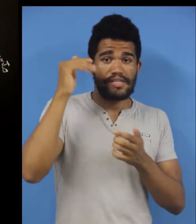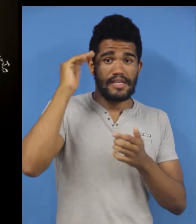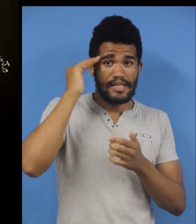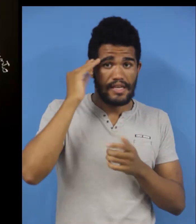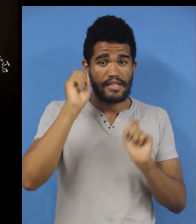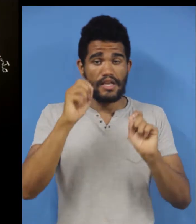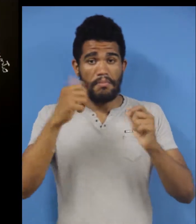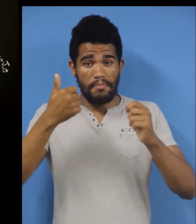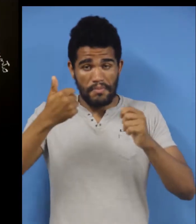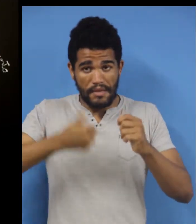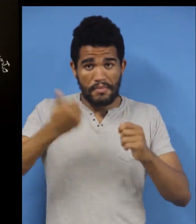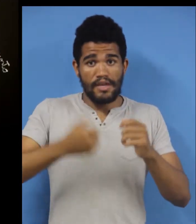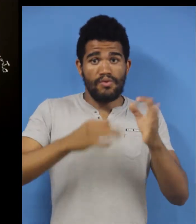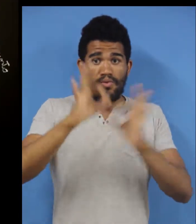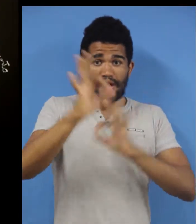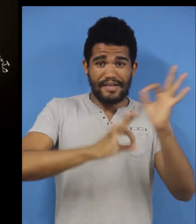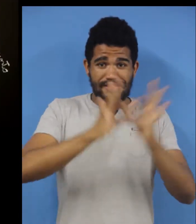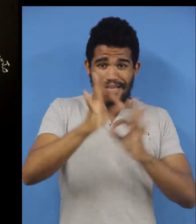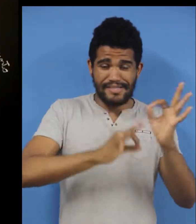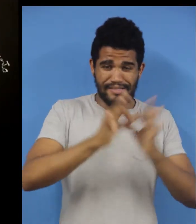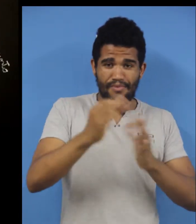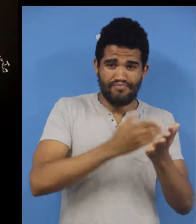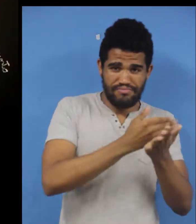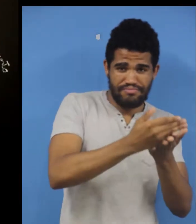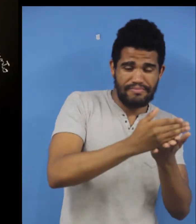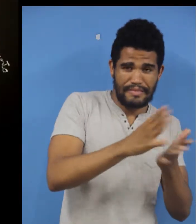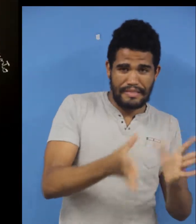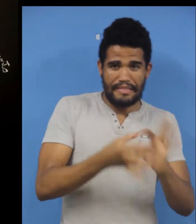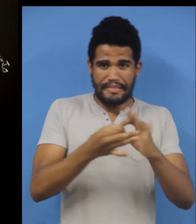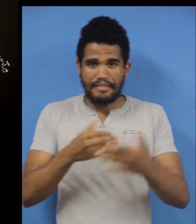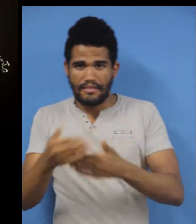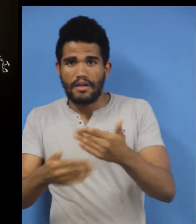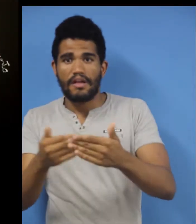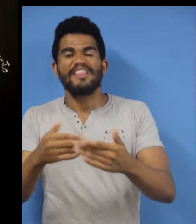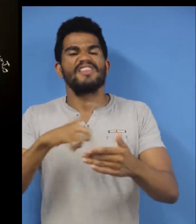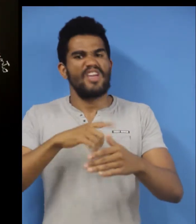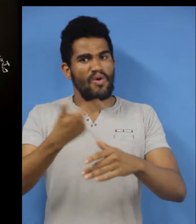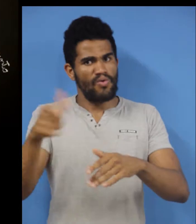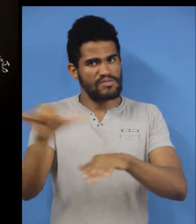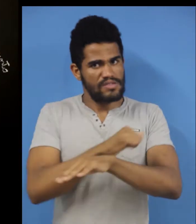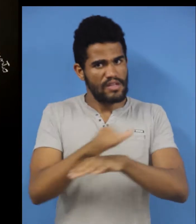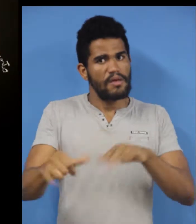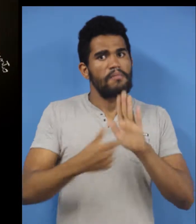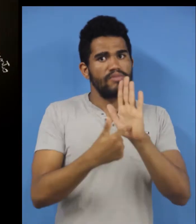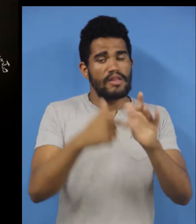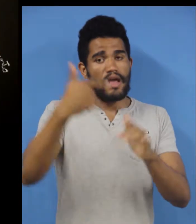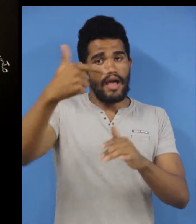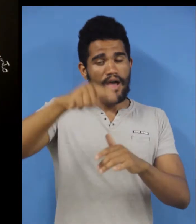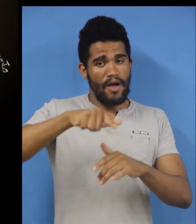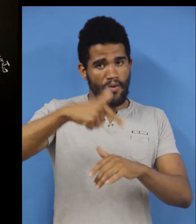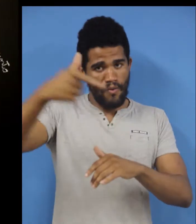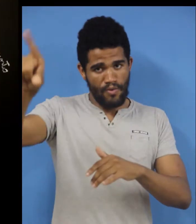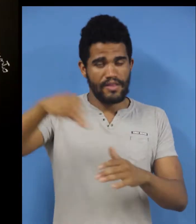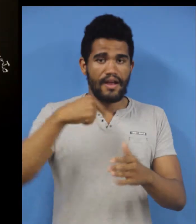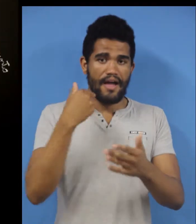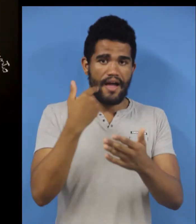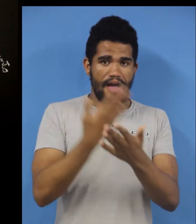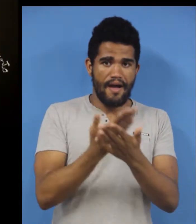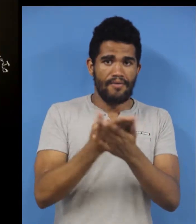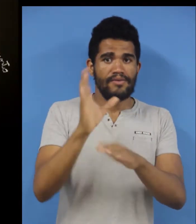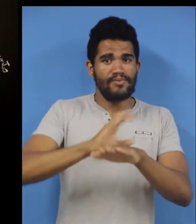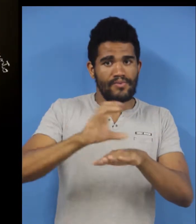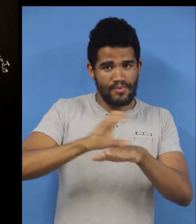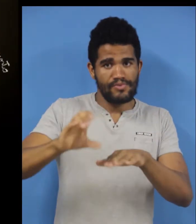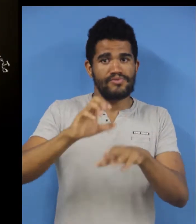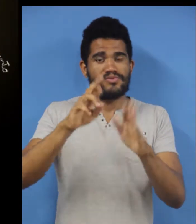eu preciso de uma estrutura, mas que você pode fazer isso de várias formas e eu vou te ajudar mostrando isso na próxima aula do curso de